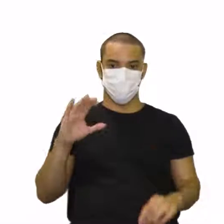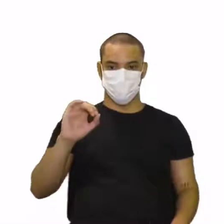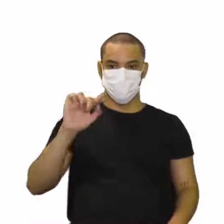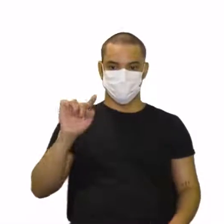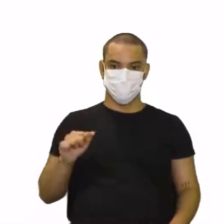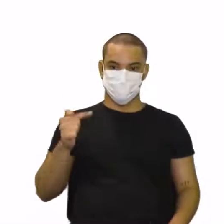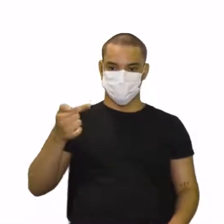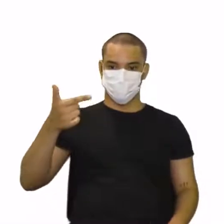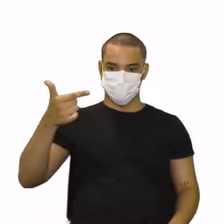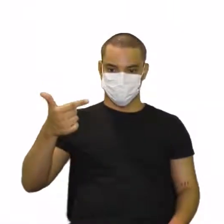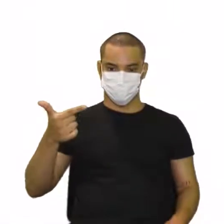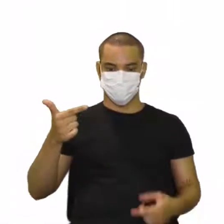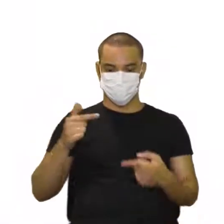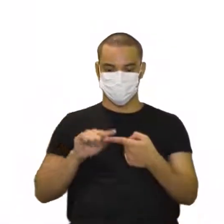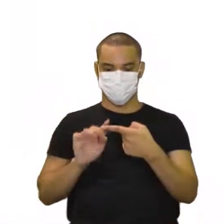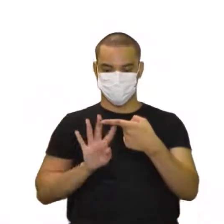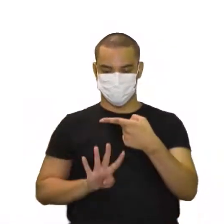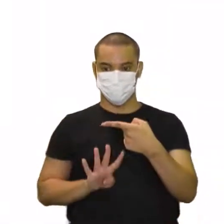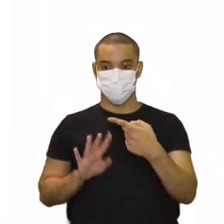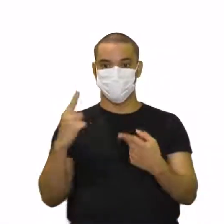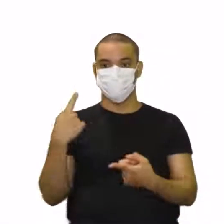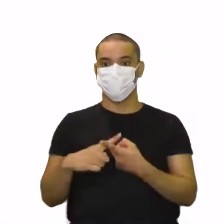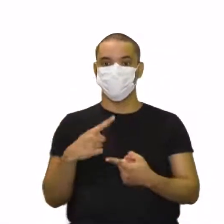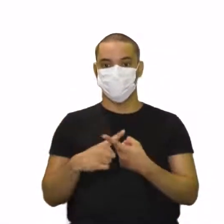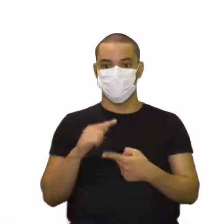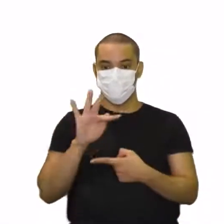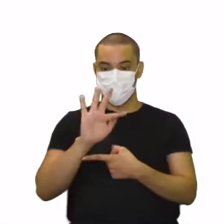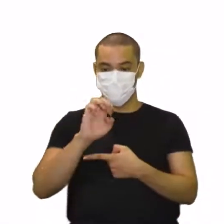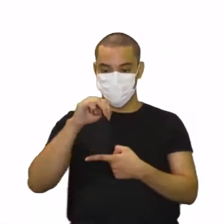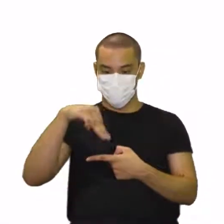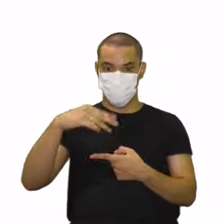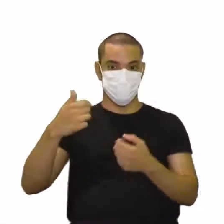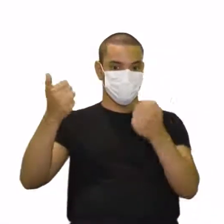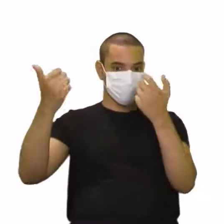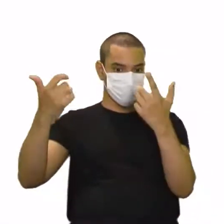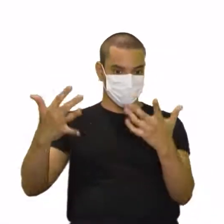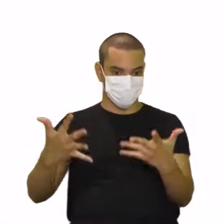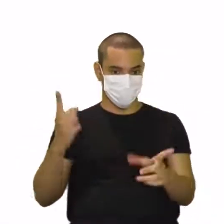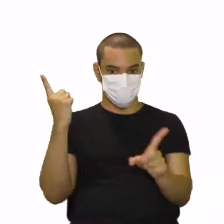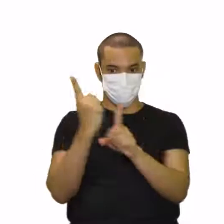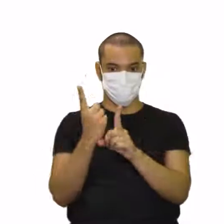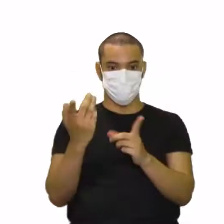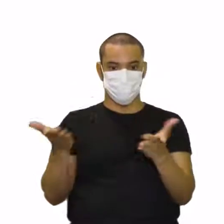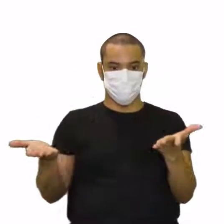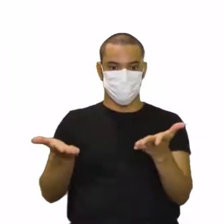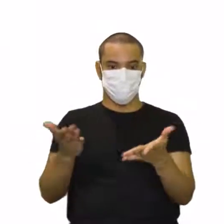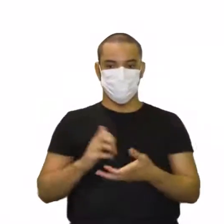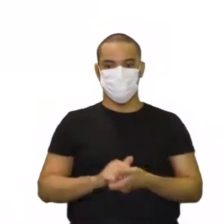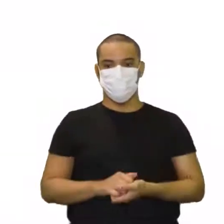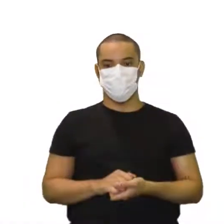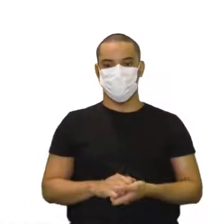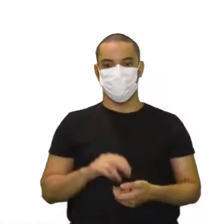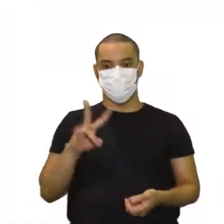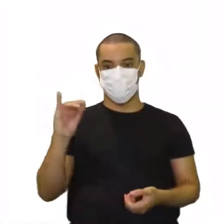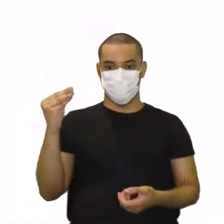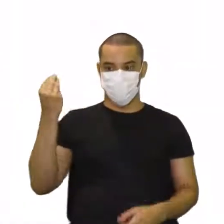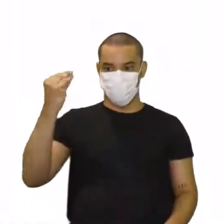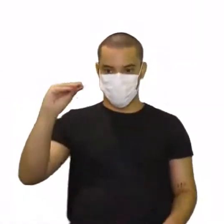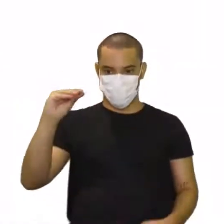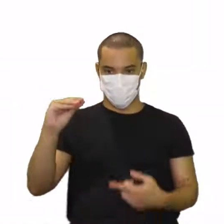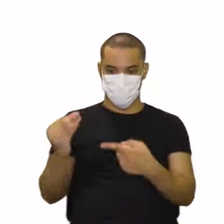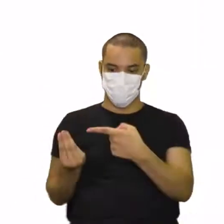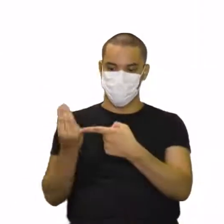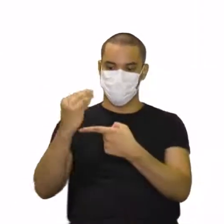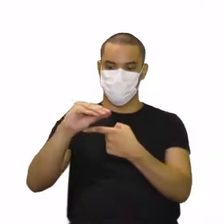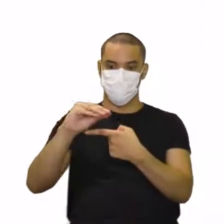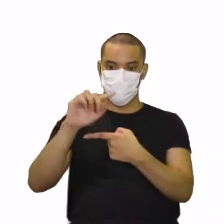né? Porque aí a FEM, que eu acabei de achar, vou substituir aqui